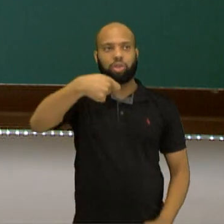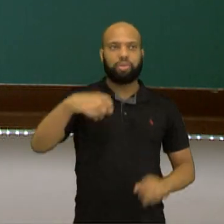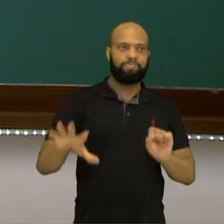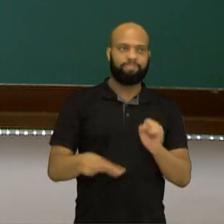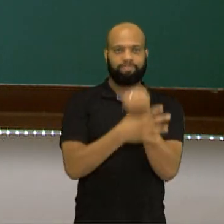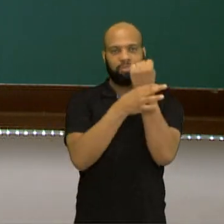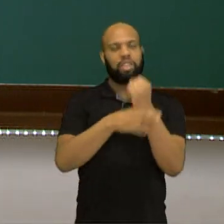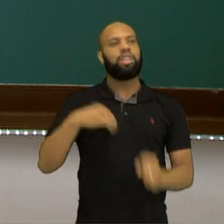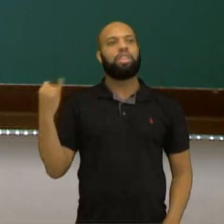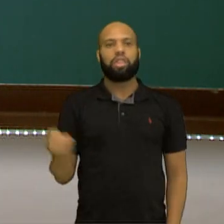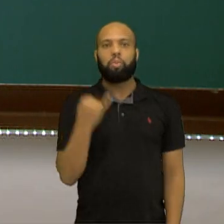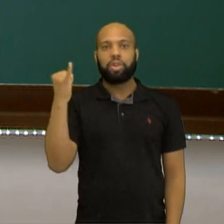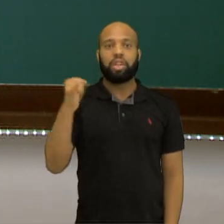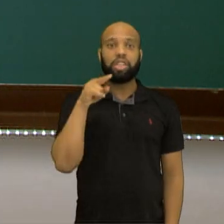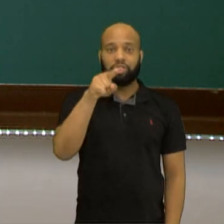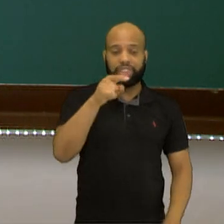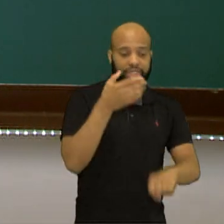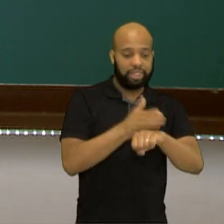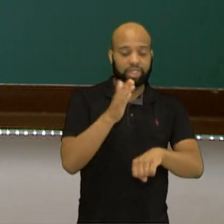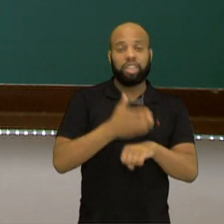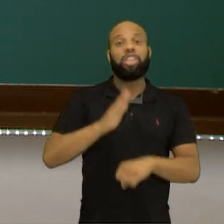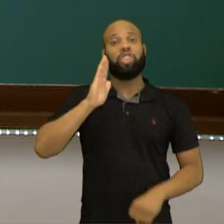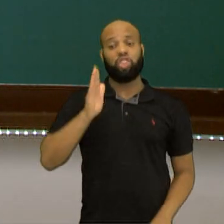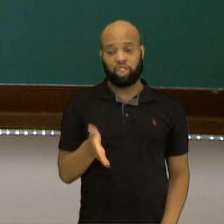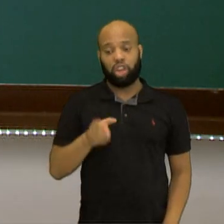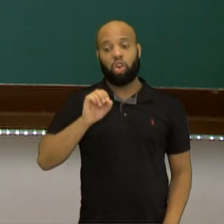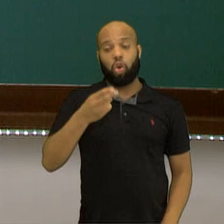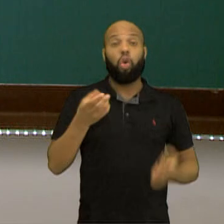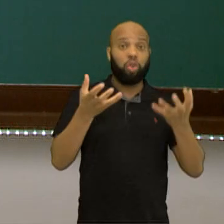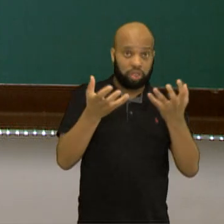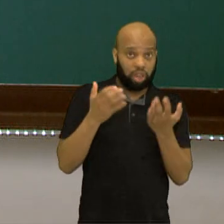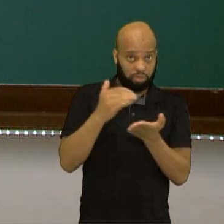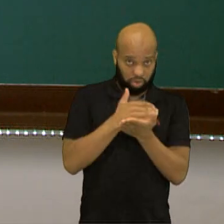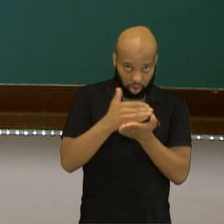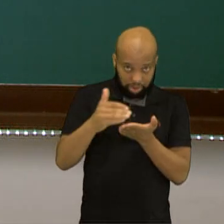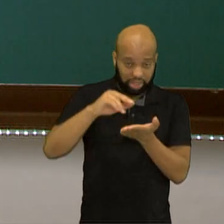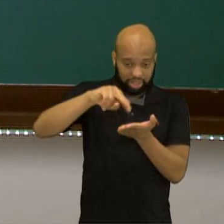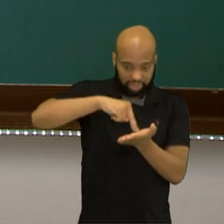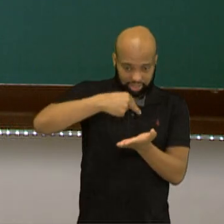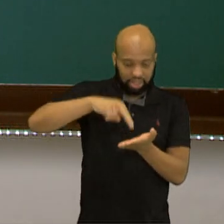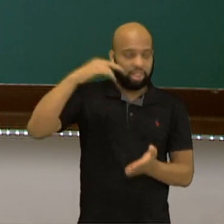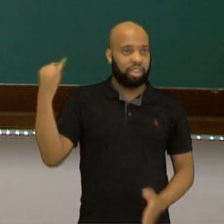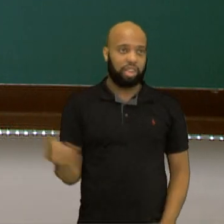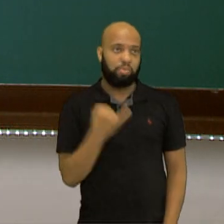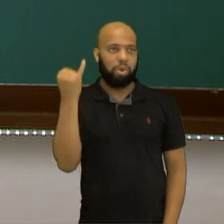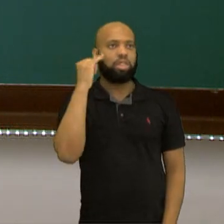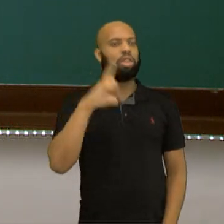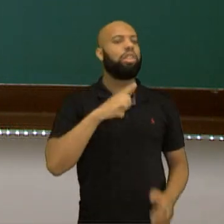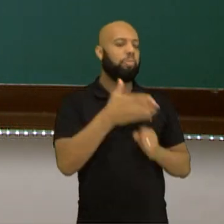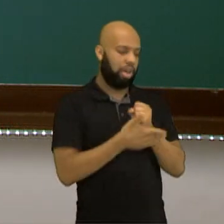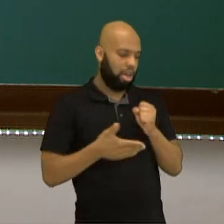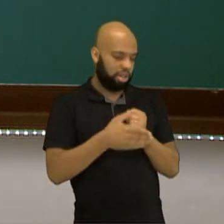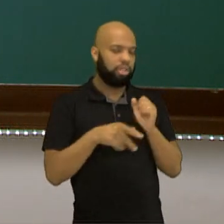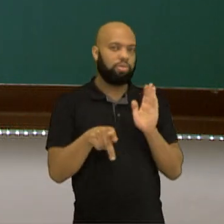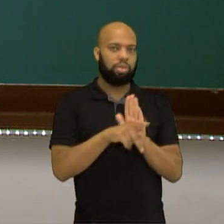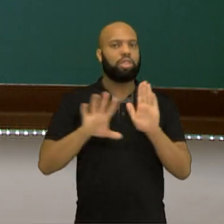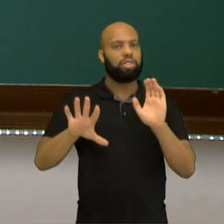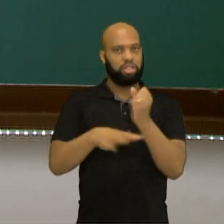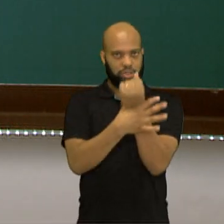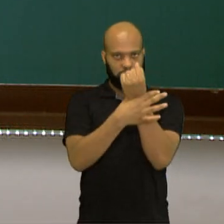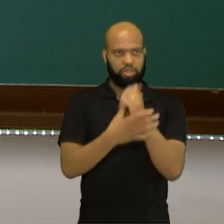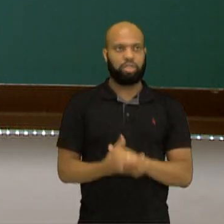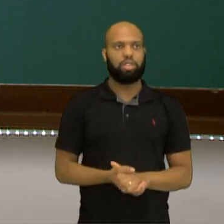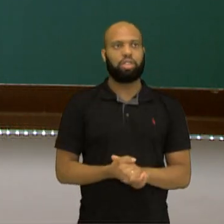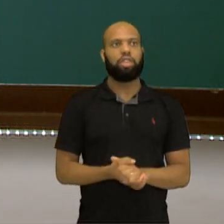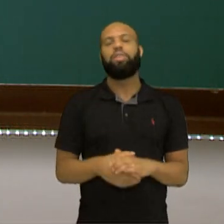é muito importante, você que pratica ou que você pretende praticar o skate, é importante você ter os itens básicos de segurança, tá?